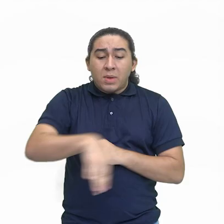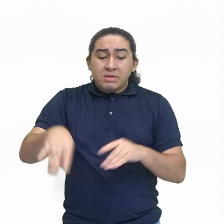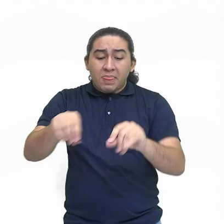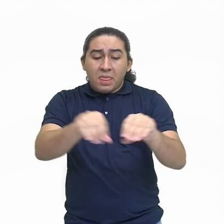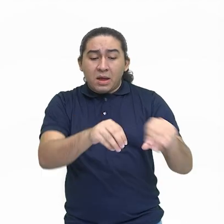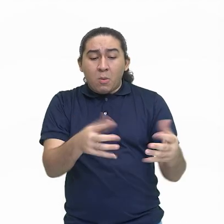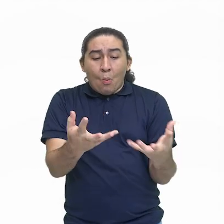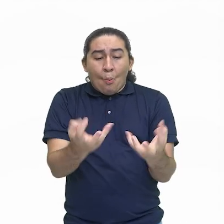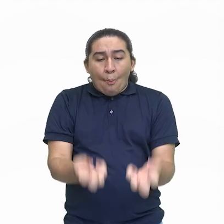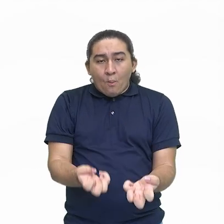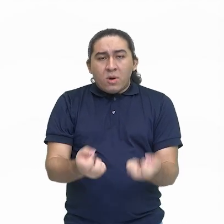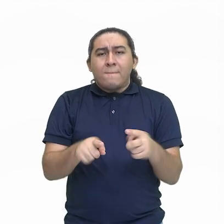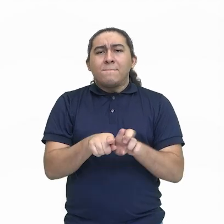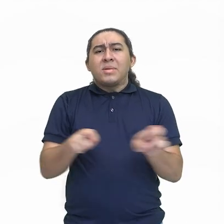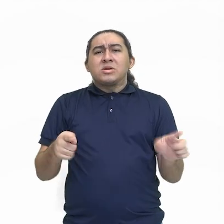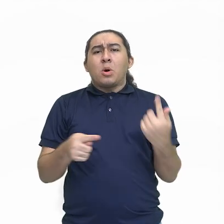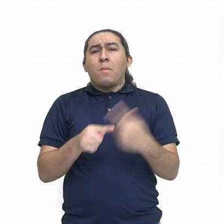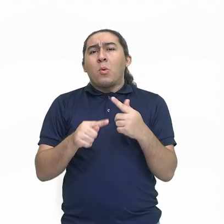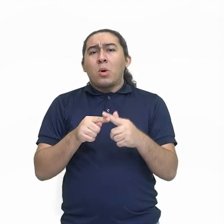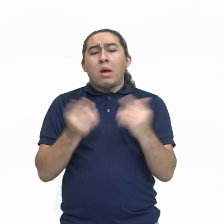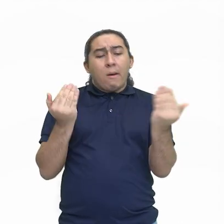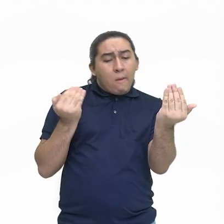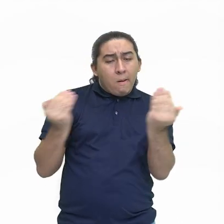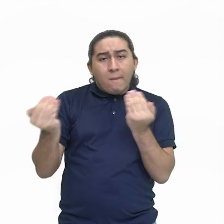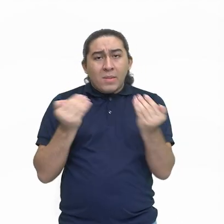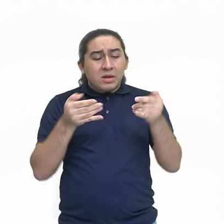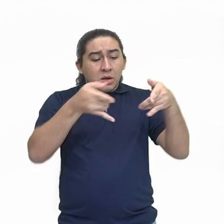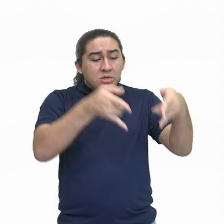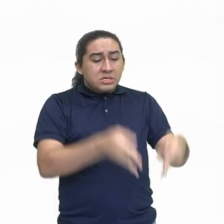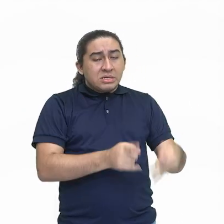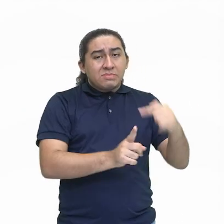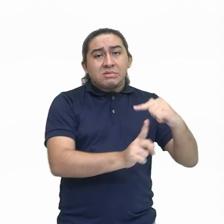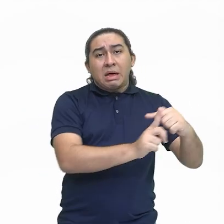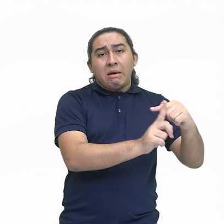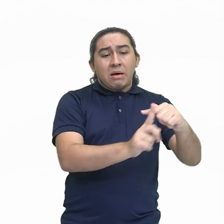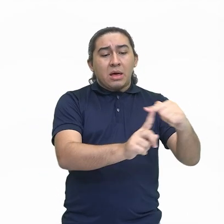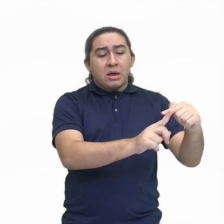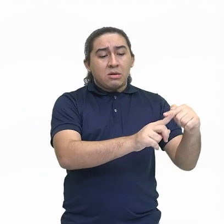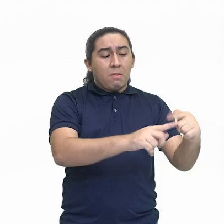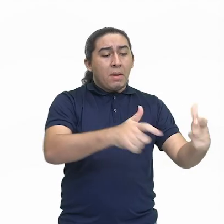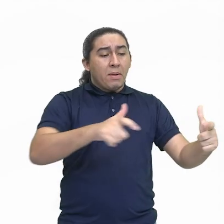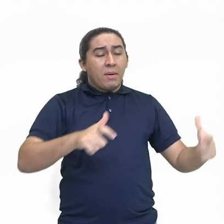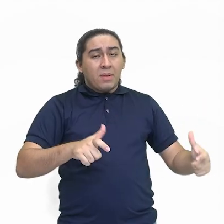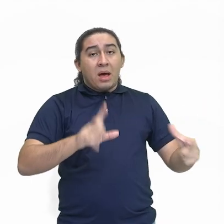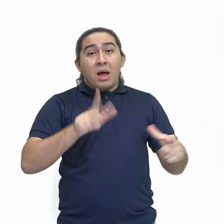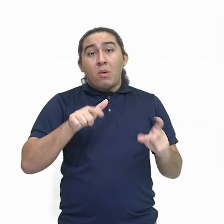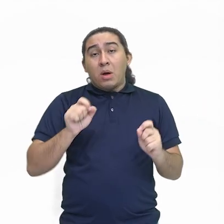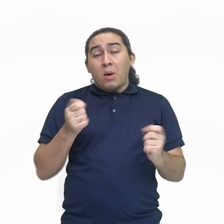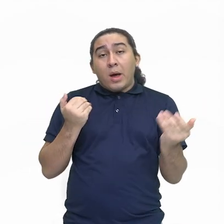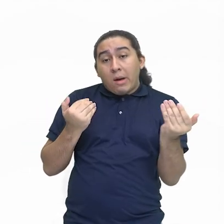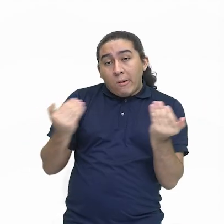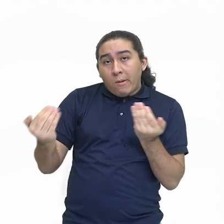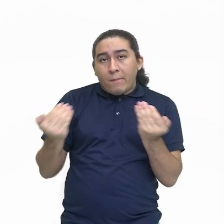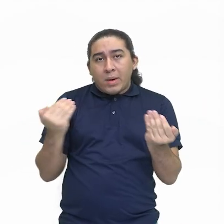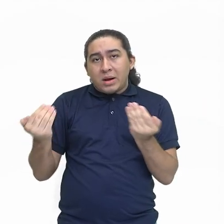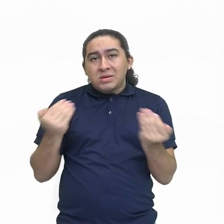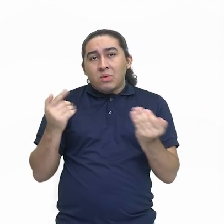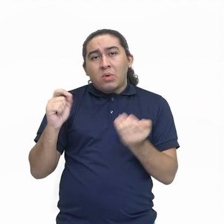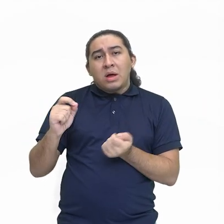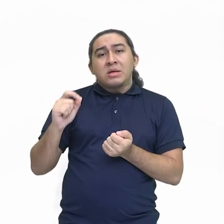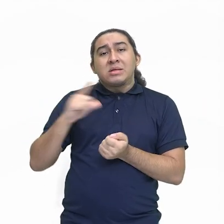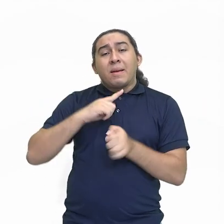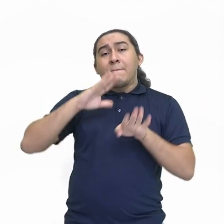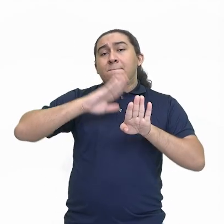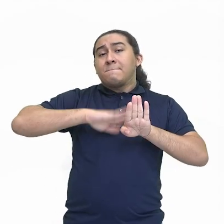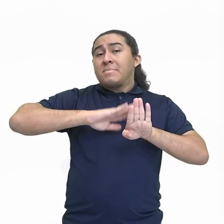ele compara aí com o cemitério? É uma comparação implícita, né, como ele diz.